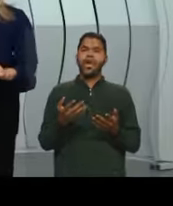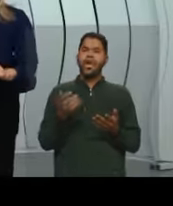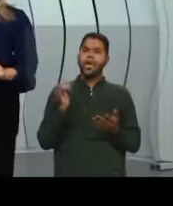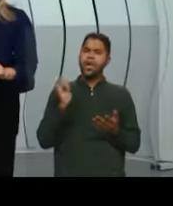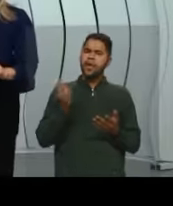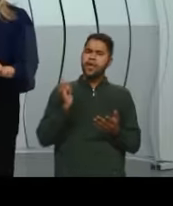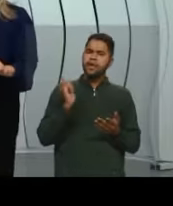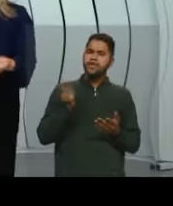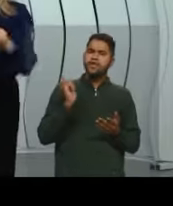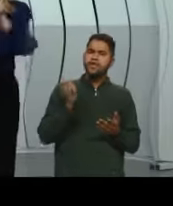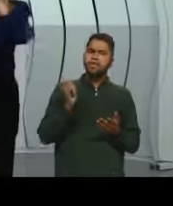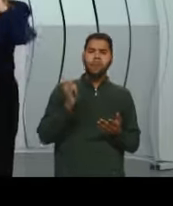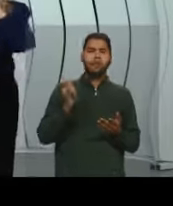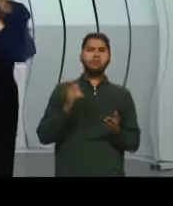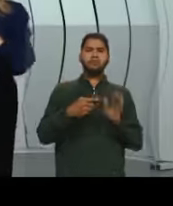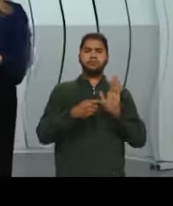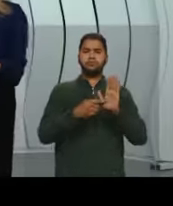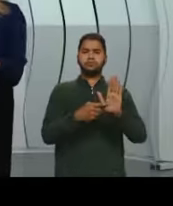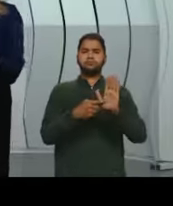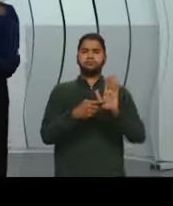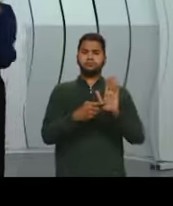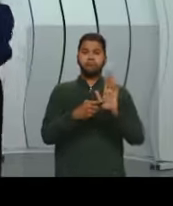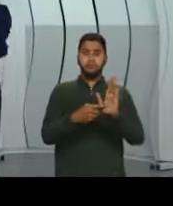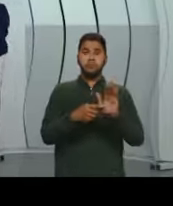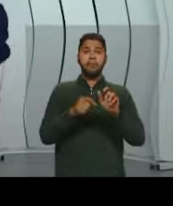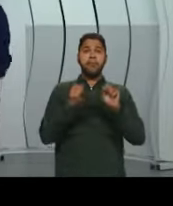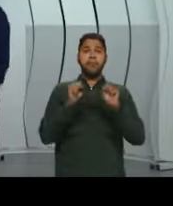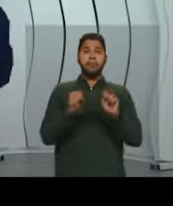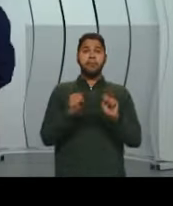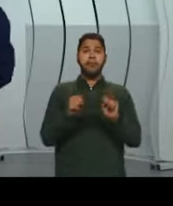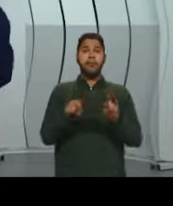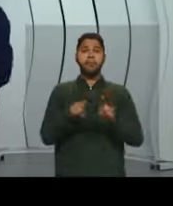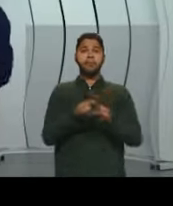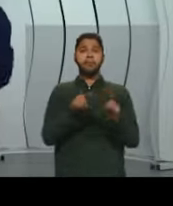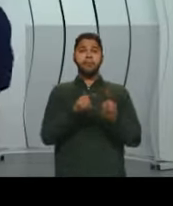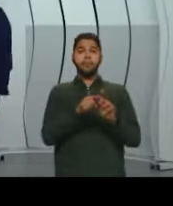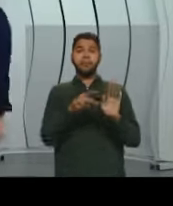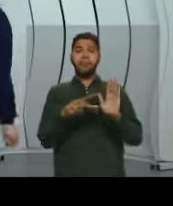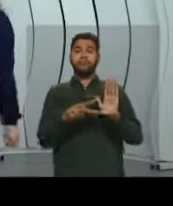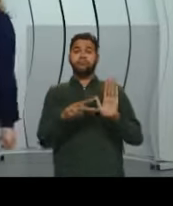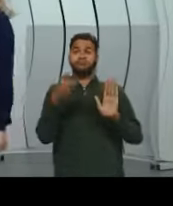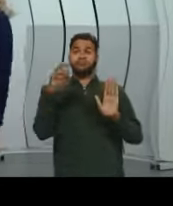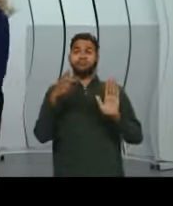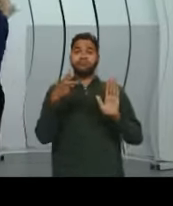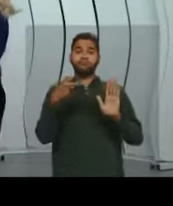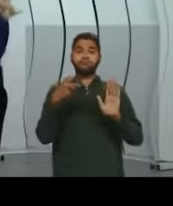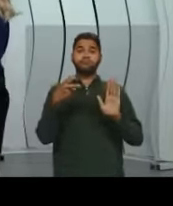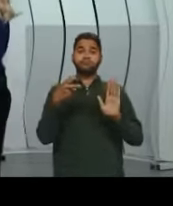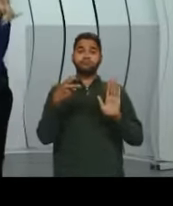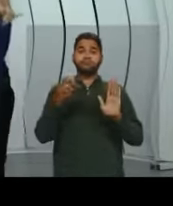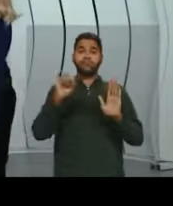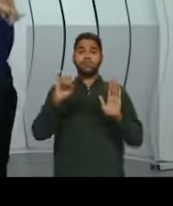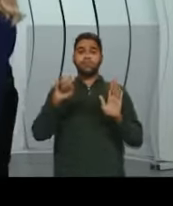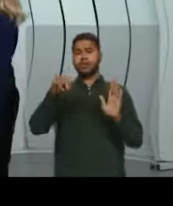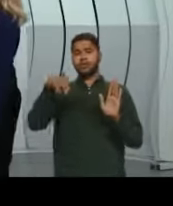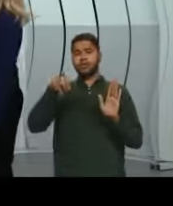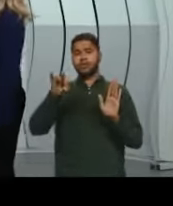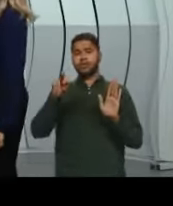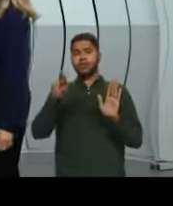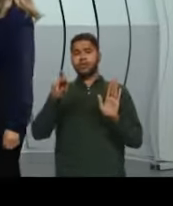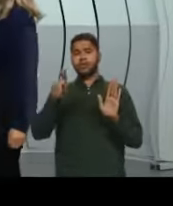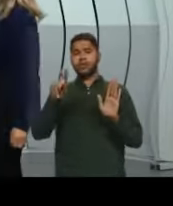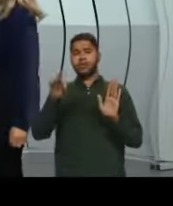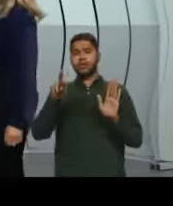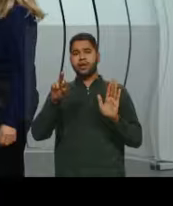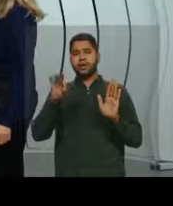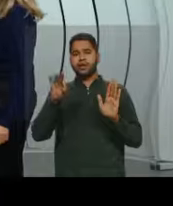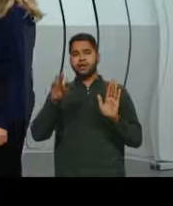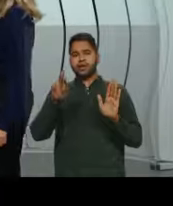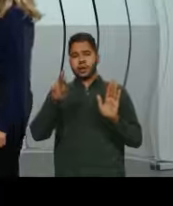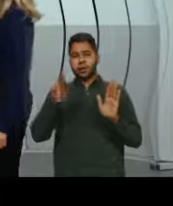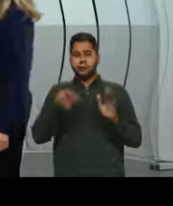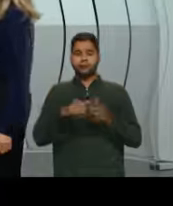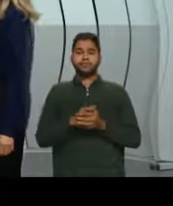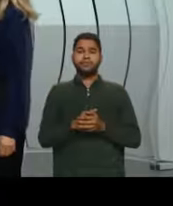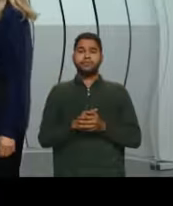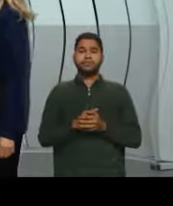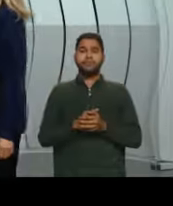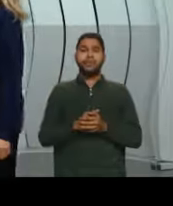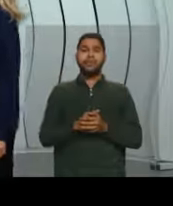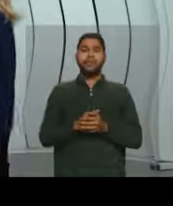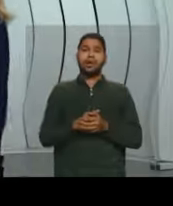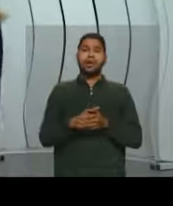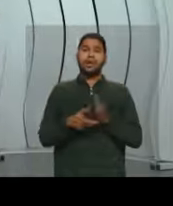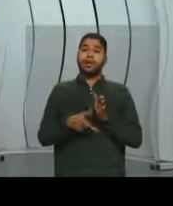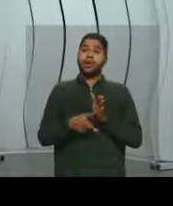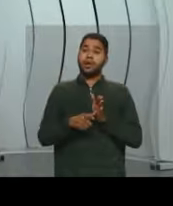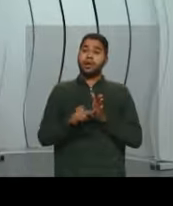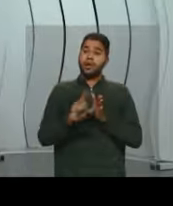informações estão explícitas, mas você pode interpretar também. Olha só. Aqui, antes aqui só um